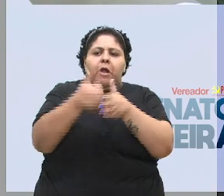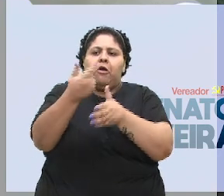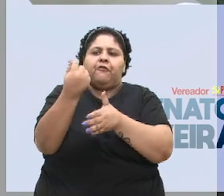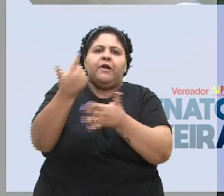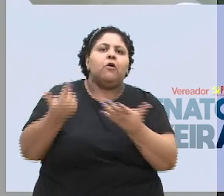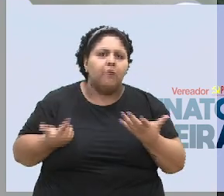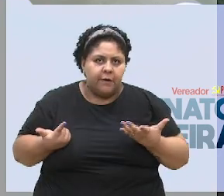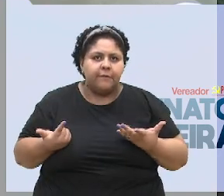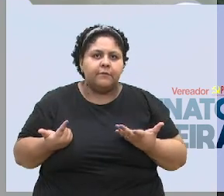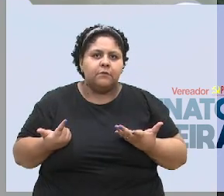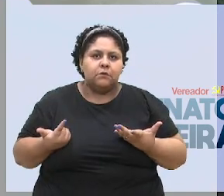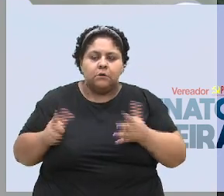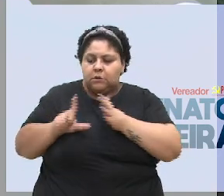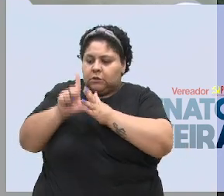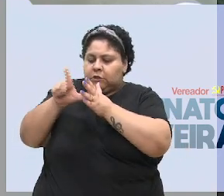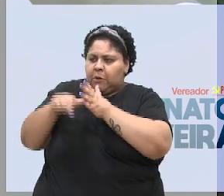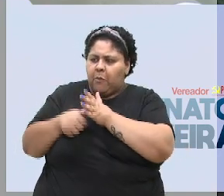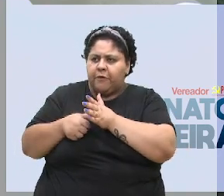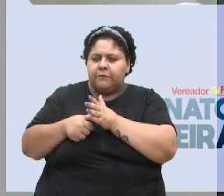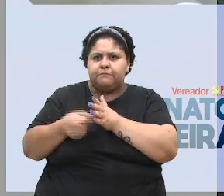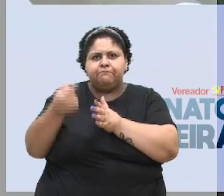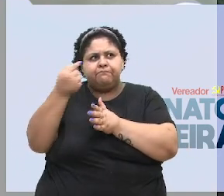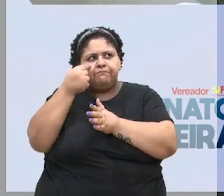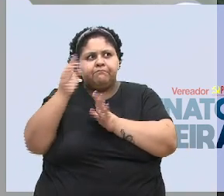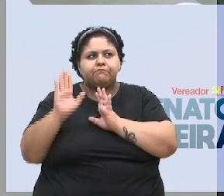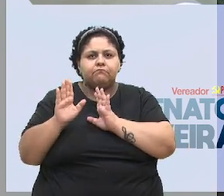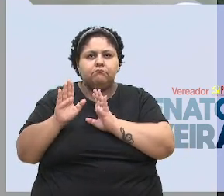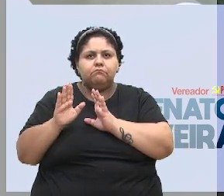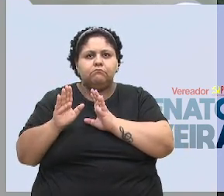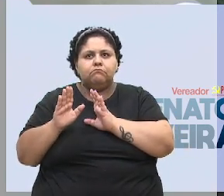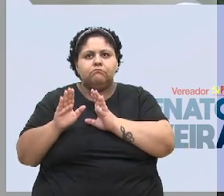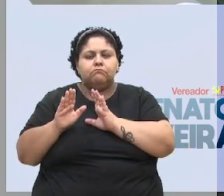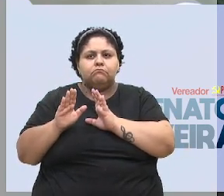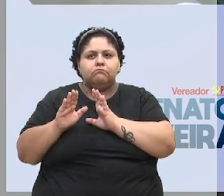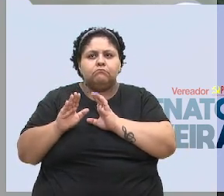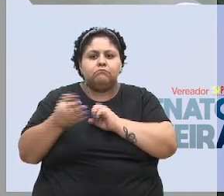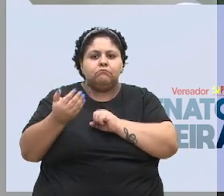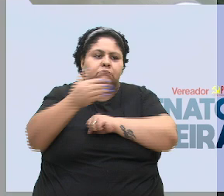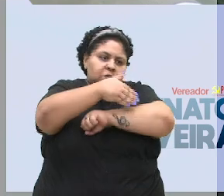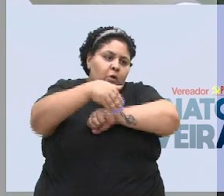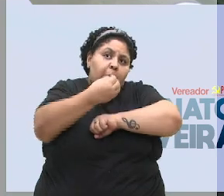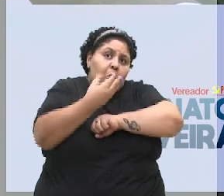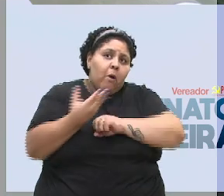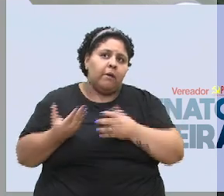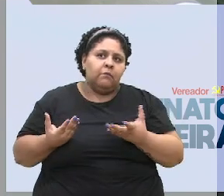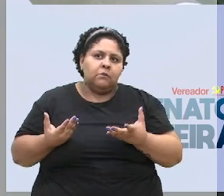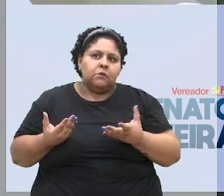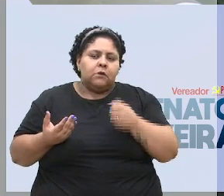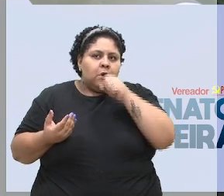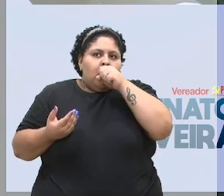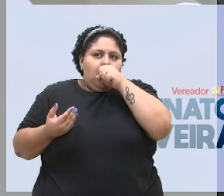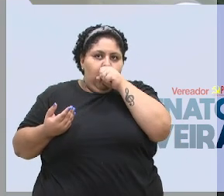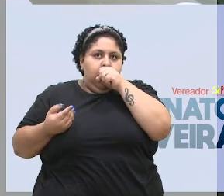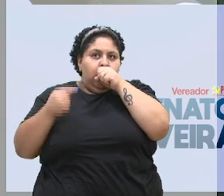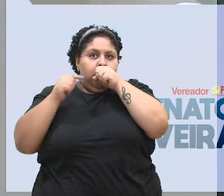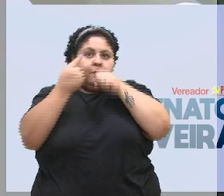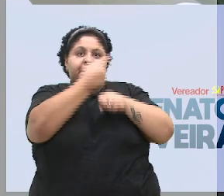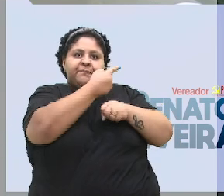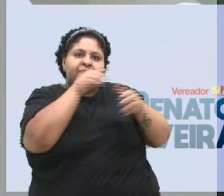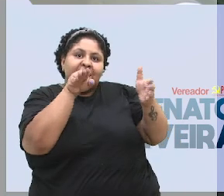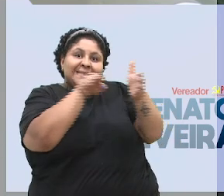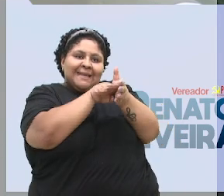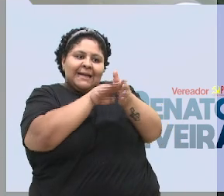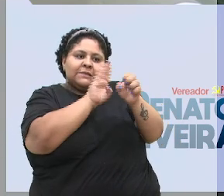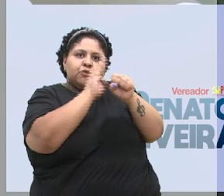né? E depois a gente vai ver se a roupa serve ou não serve, né? Aqui é a nossa entrada do bairro. Essa